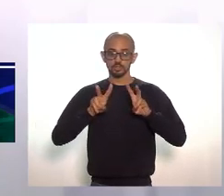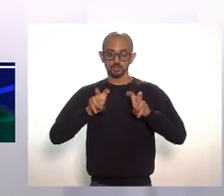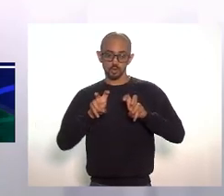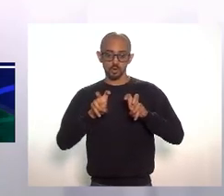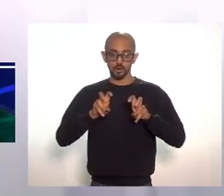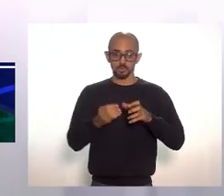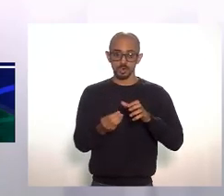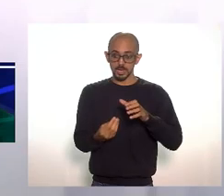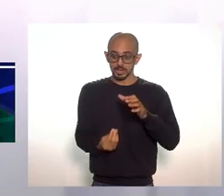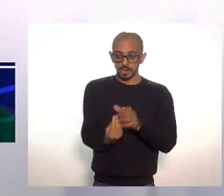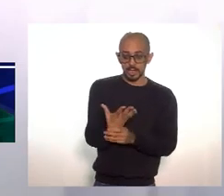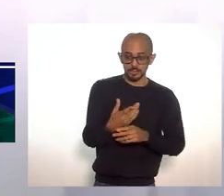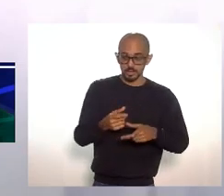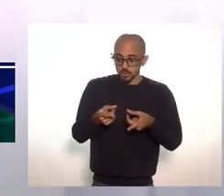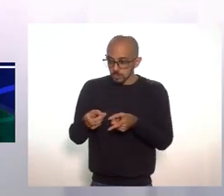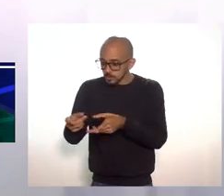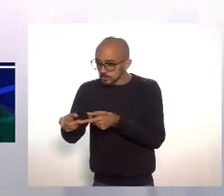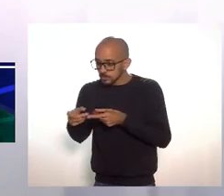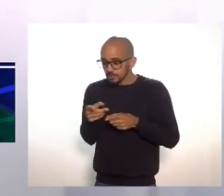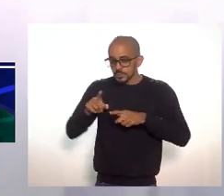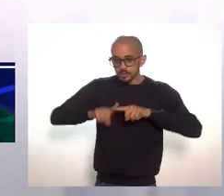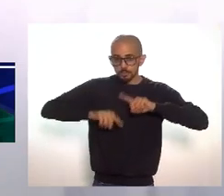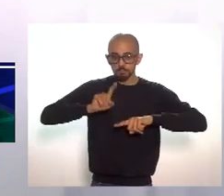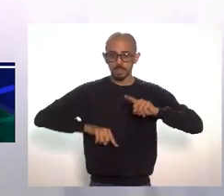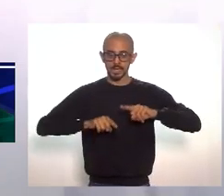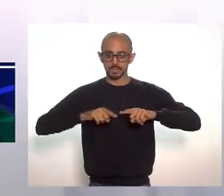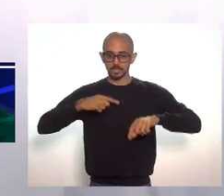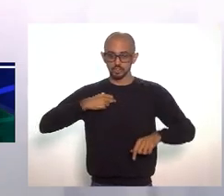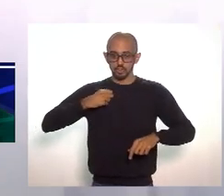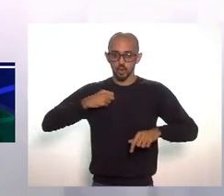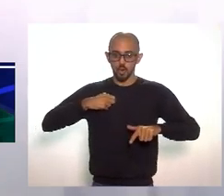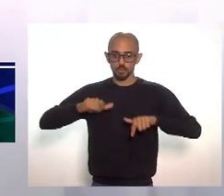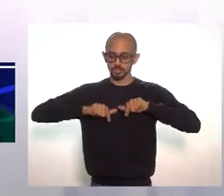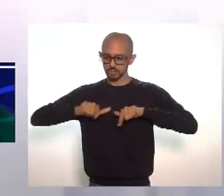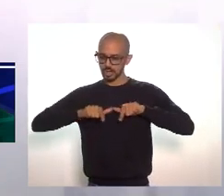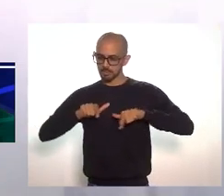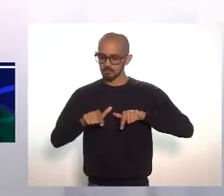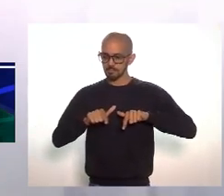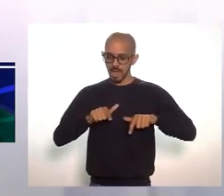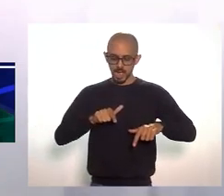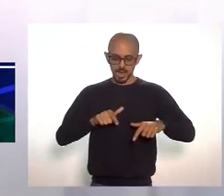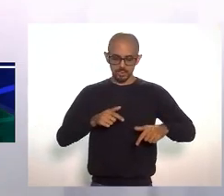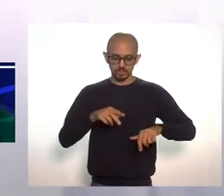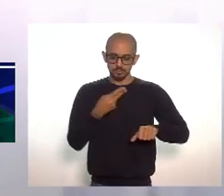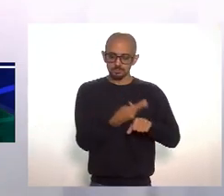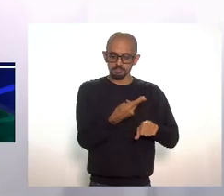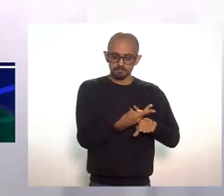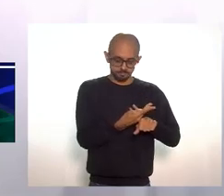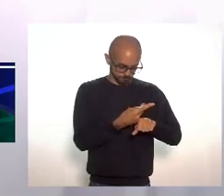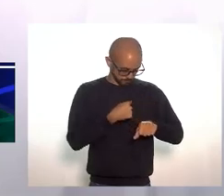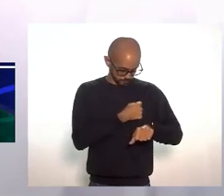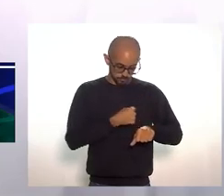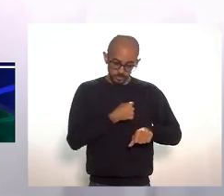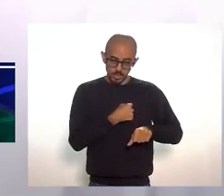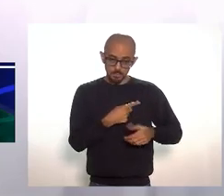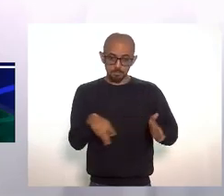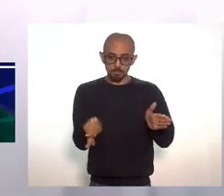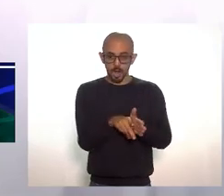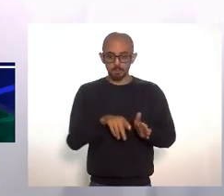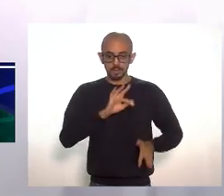confecção, distribuição e comercialização de peças de uniformes, distintivos e insígnias da Polícia Civil, Polícia